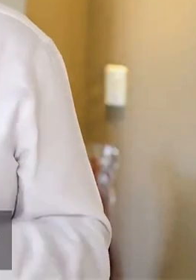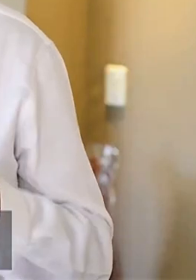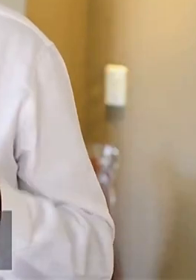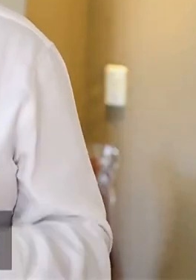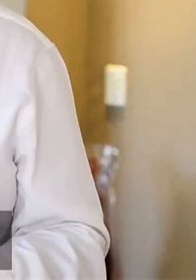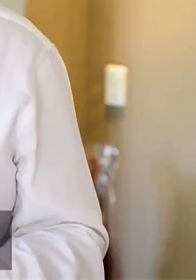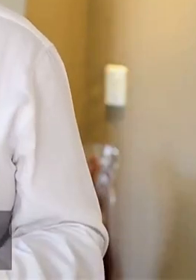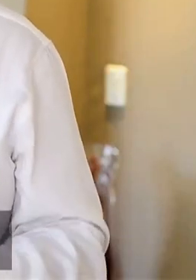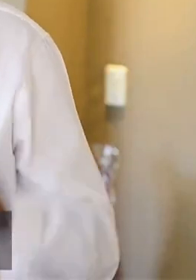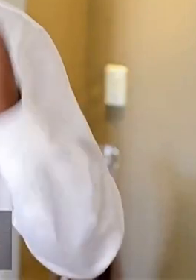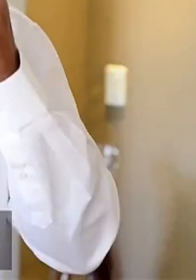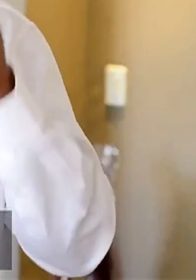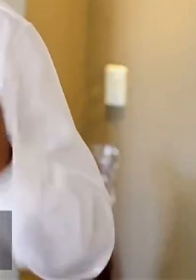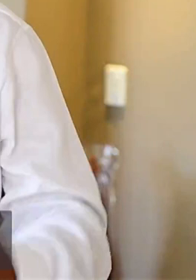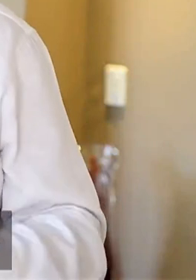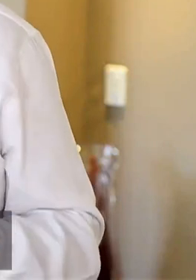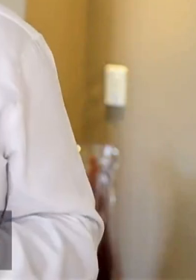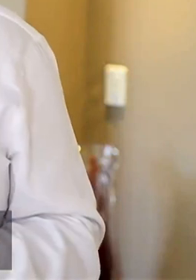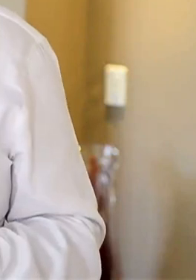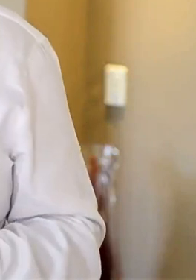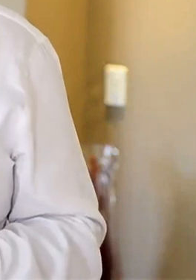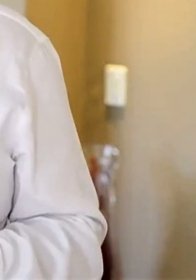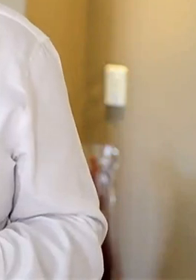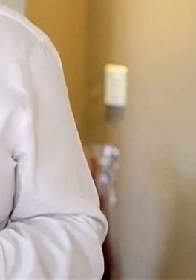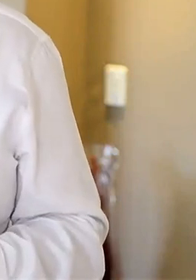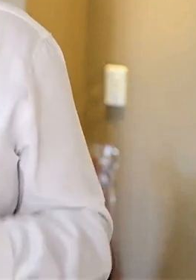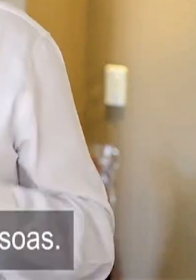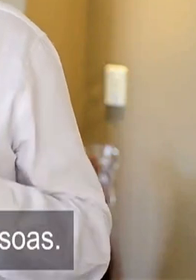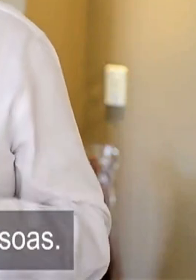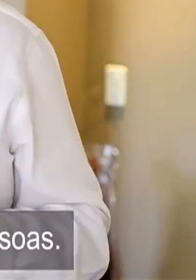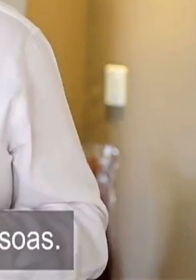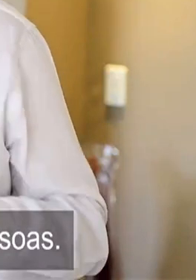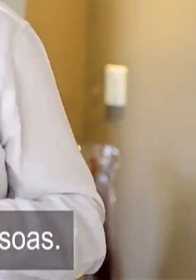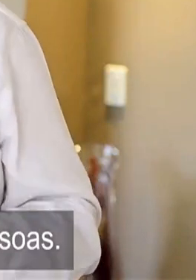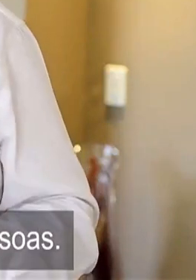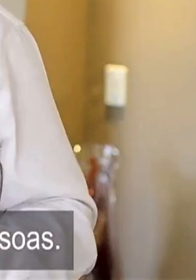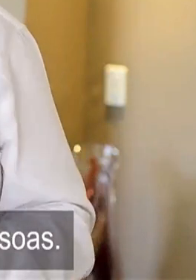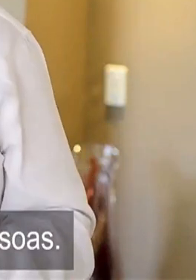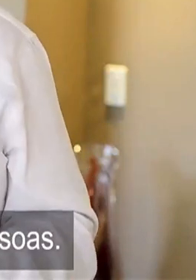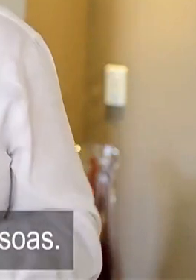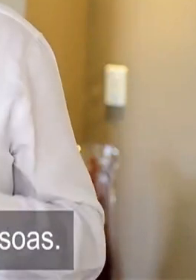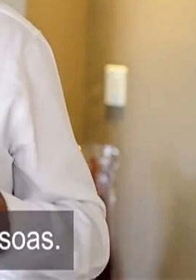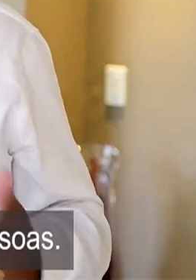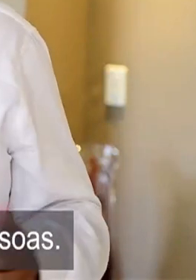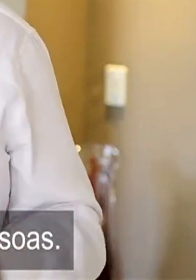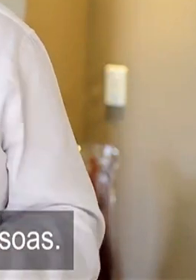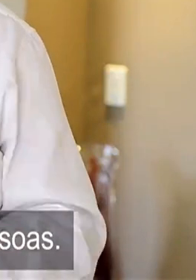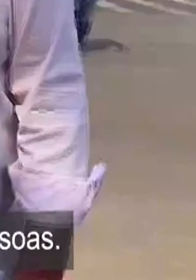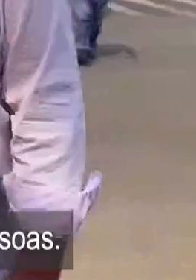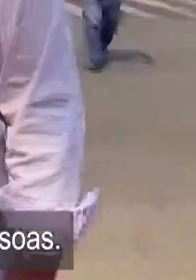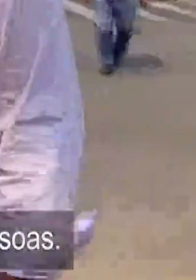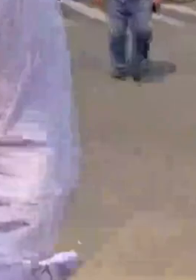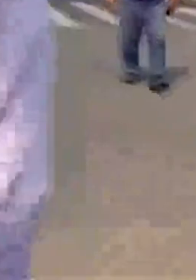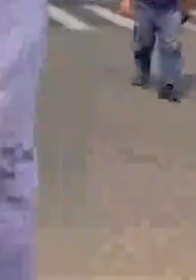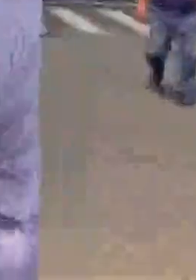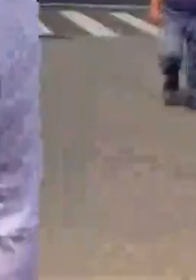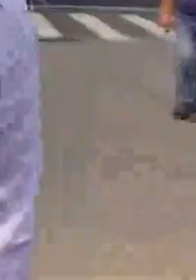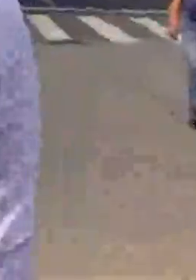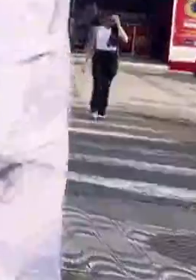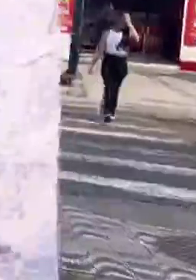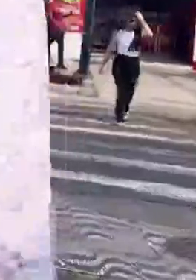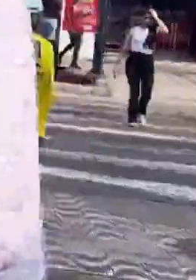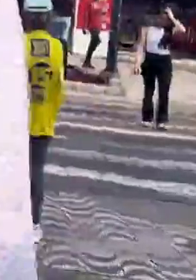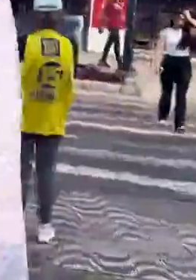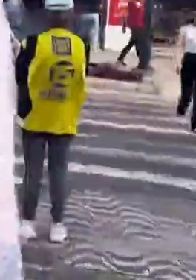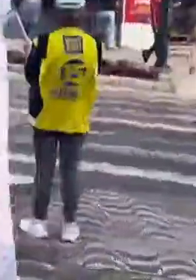pública e eu sei que tem que ter responsabilidade com o gasto público e tem que ter sensibilidade para cuidar das pessoas. Eloísio